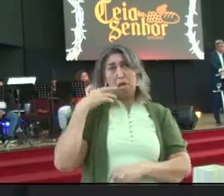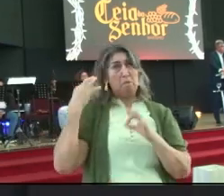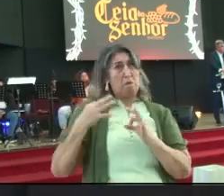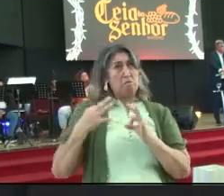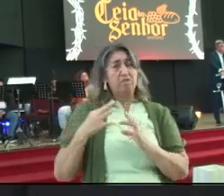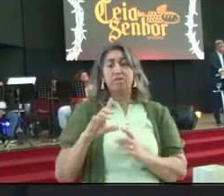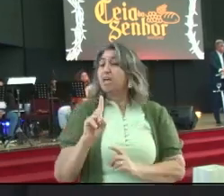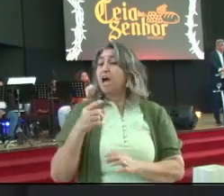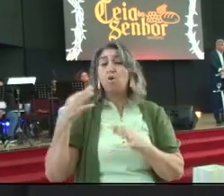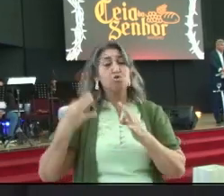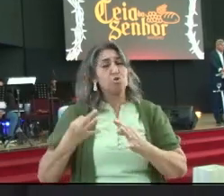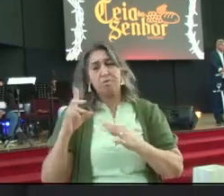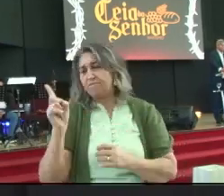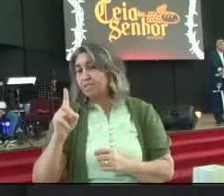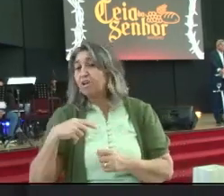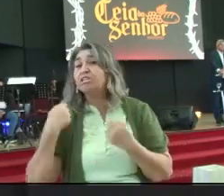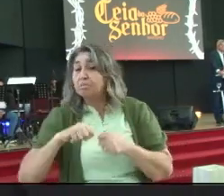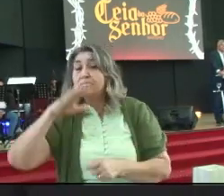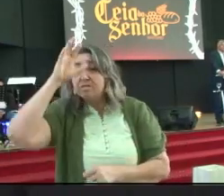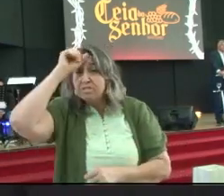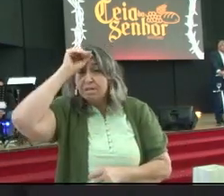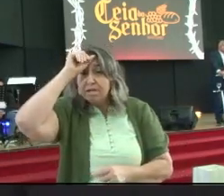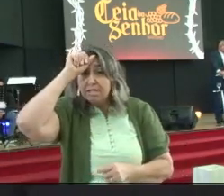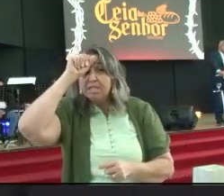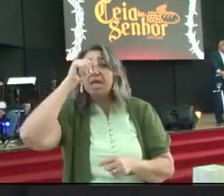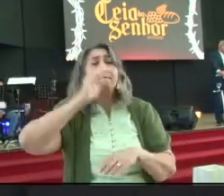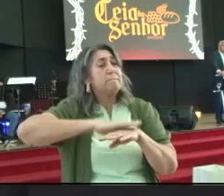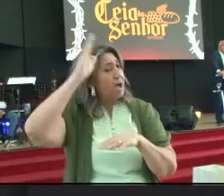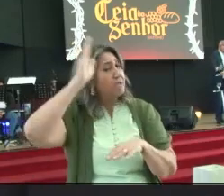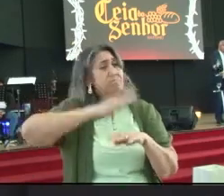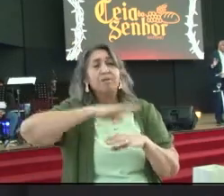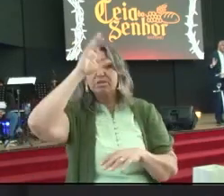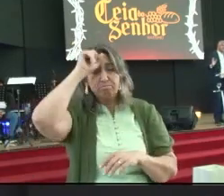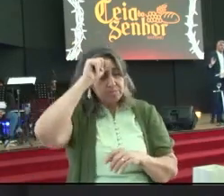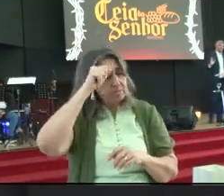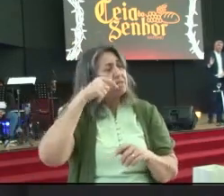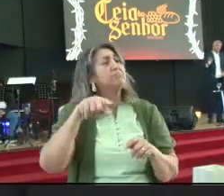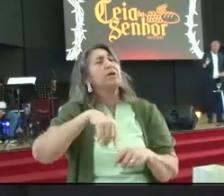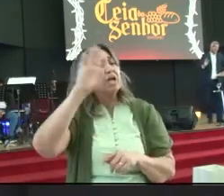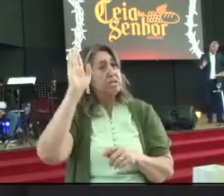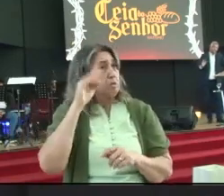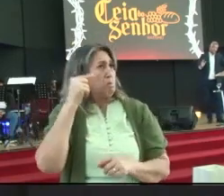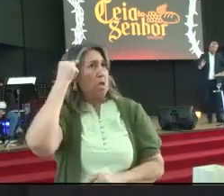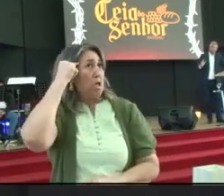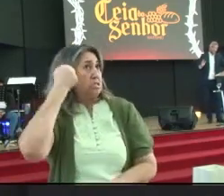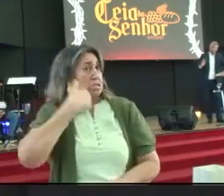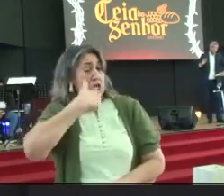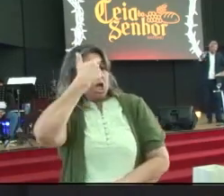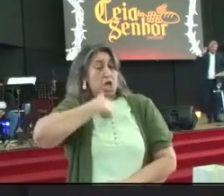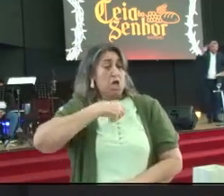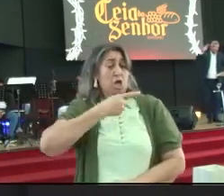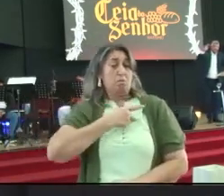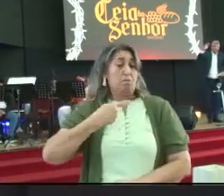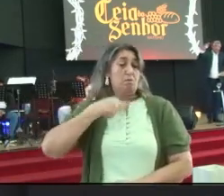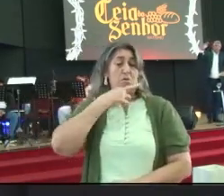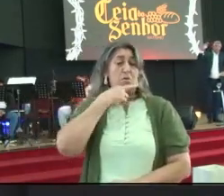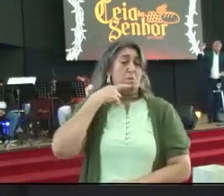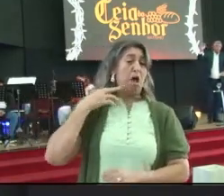crescer. Eu também preciso aprender mais. Não pensa que eu sou